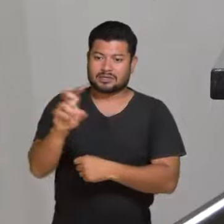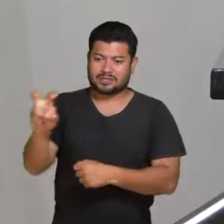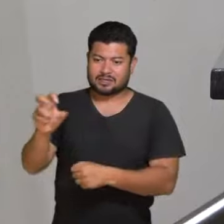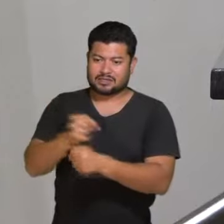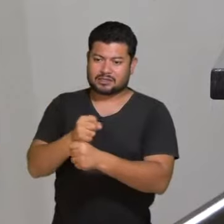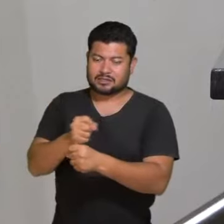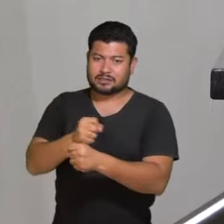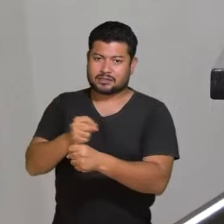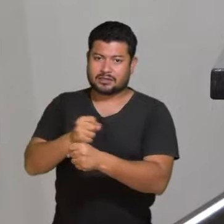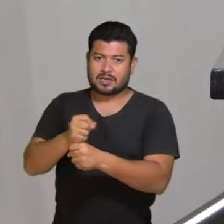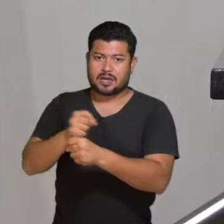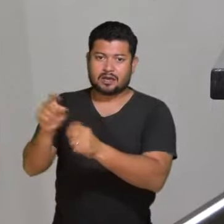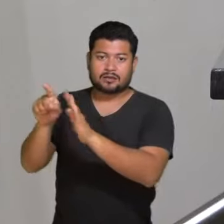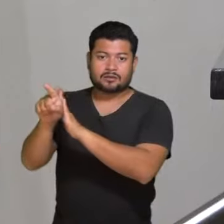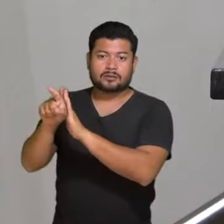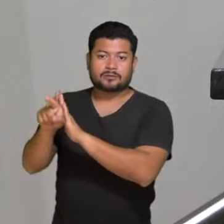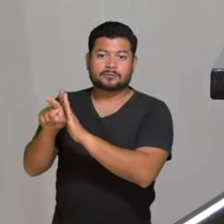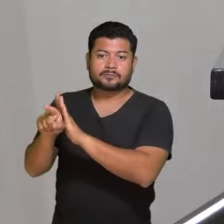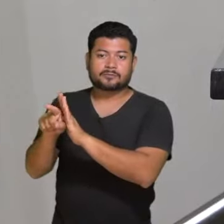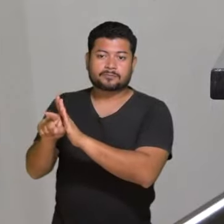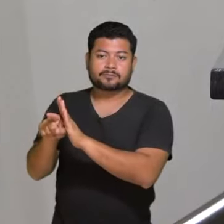de pesquisa